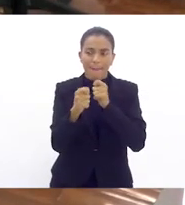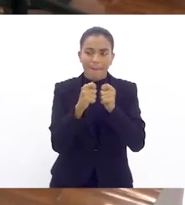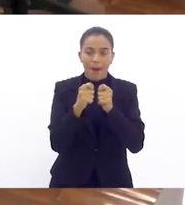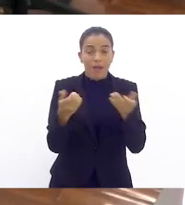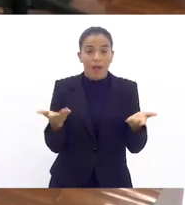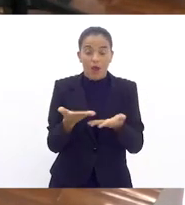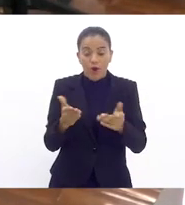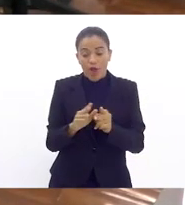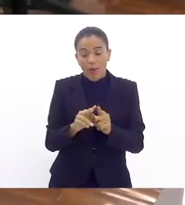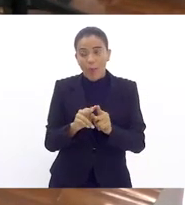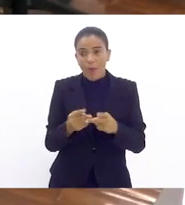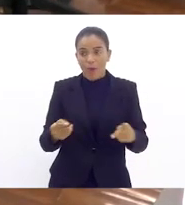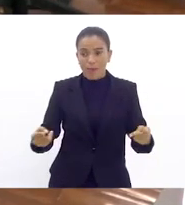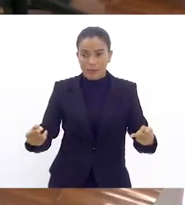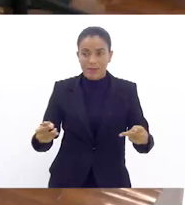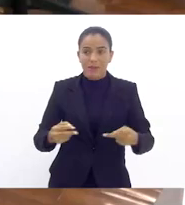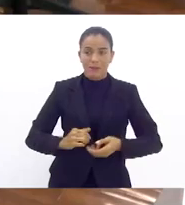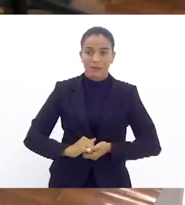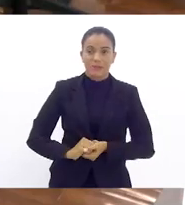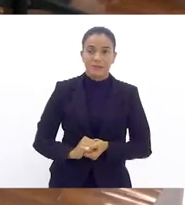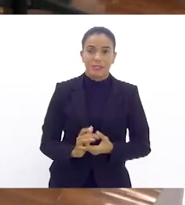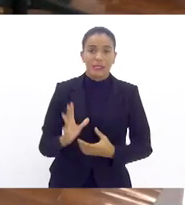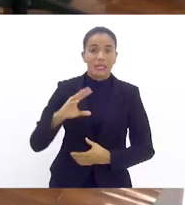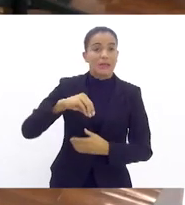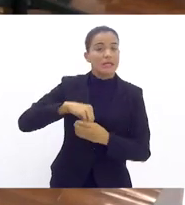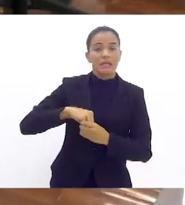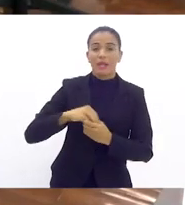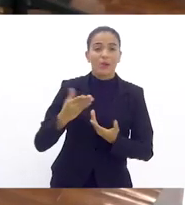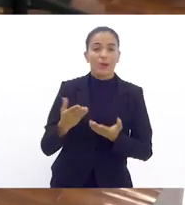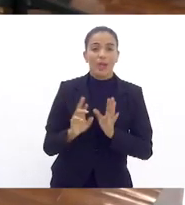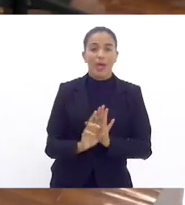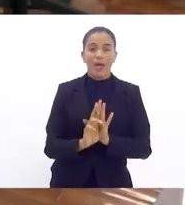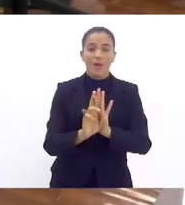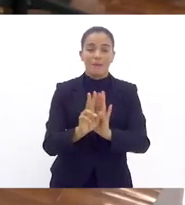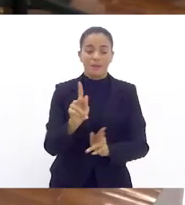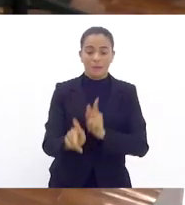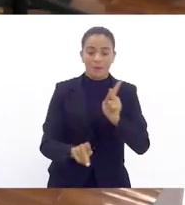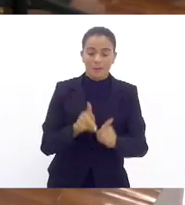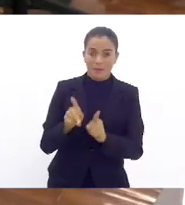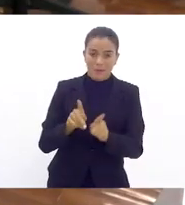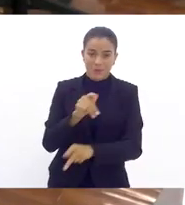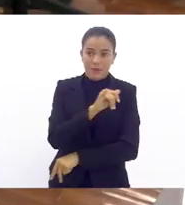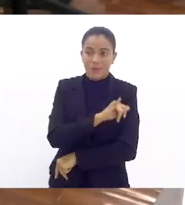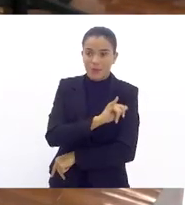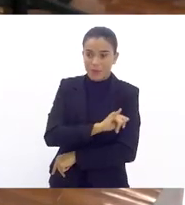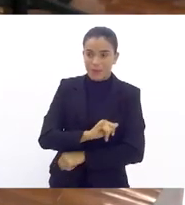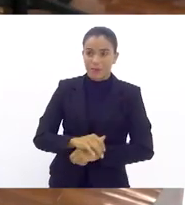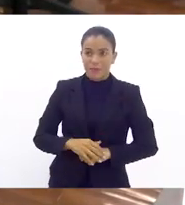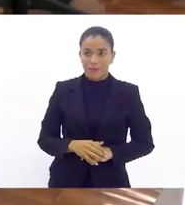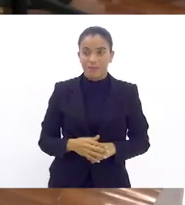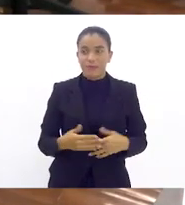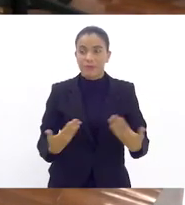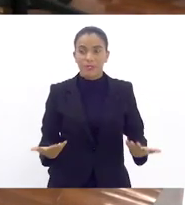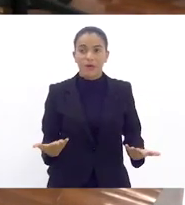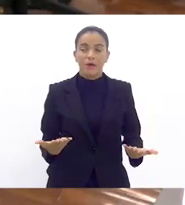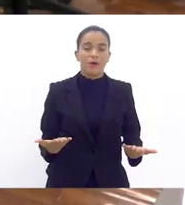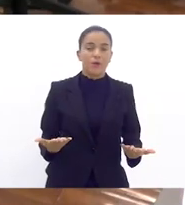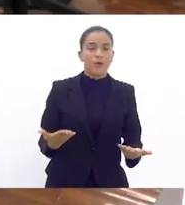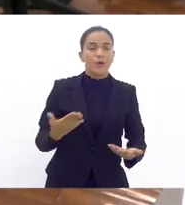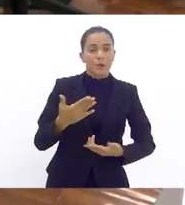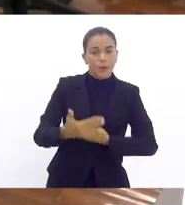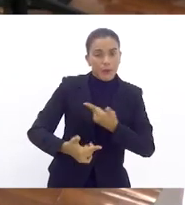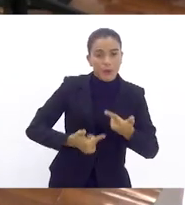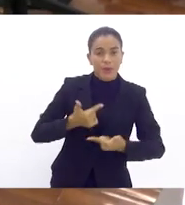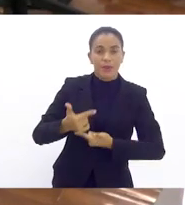consequência, dentro da Casa de Representação do Povo do Estado do Rio de Janeiro. Então, o trabalho,